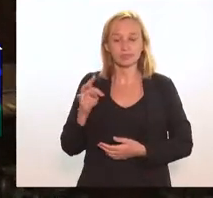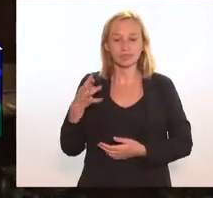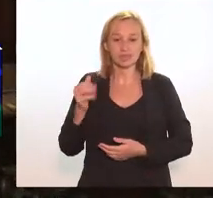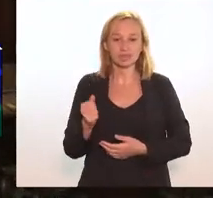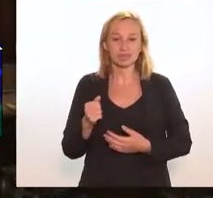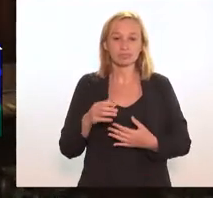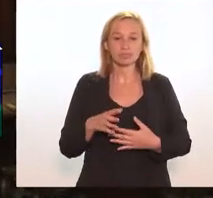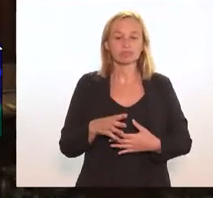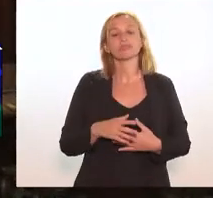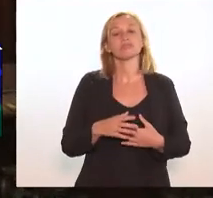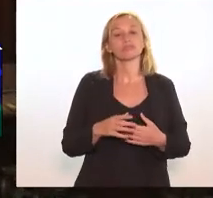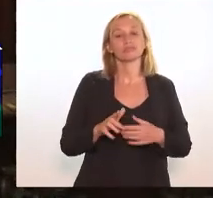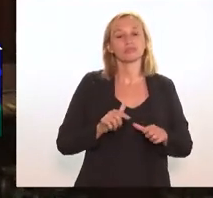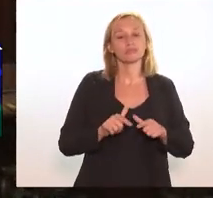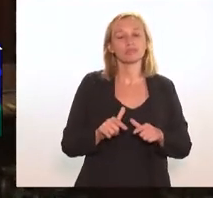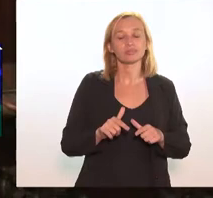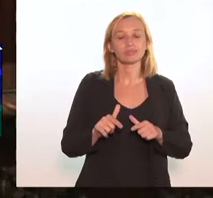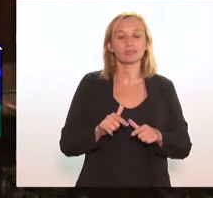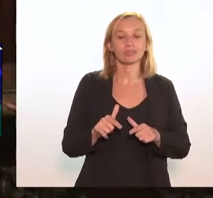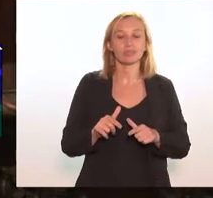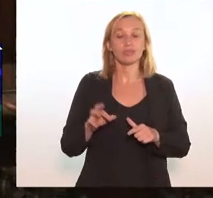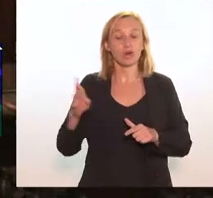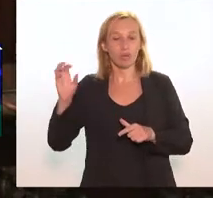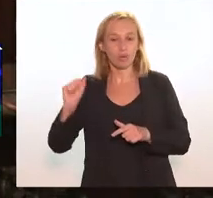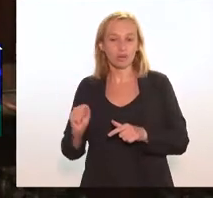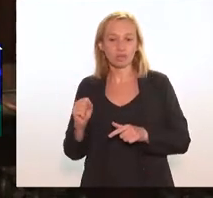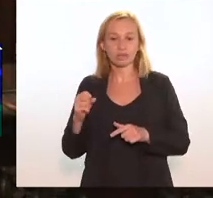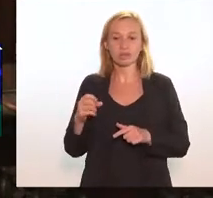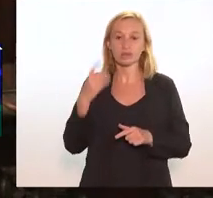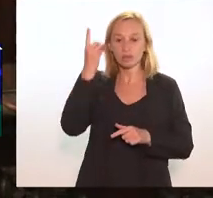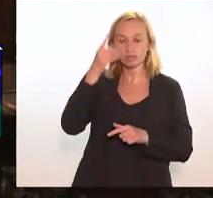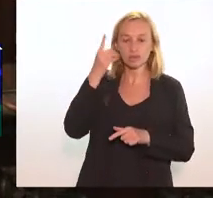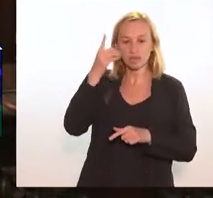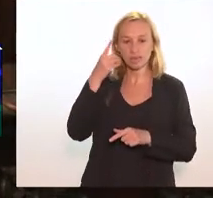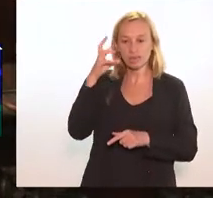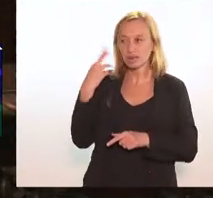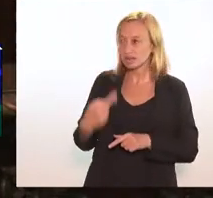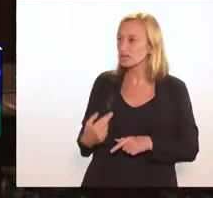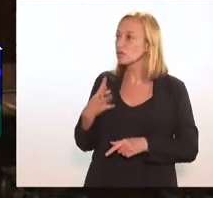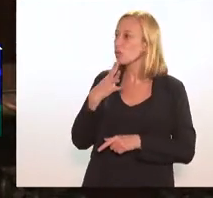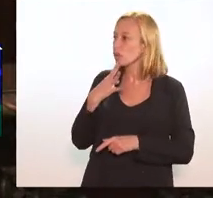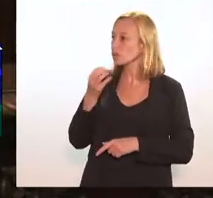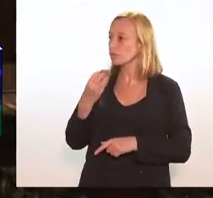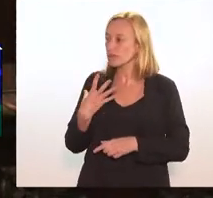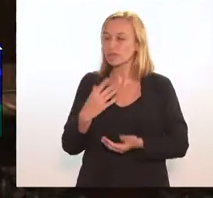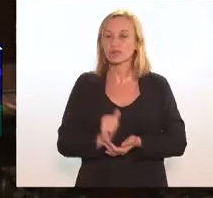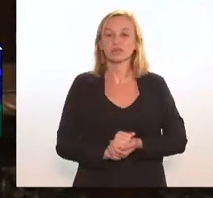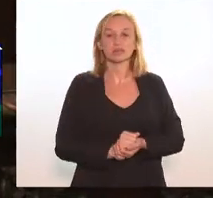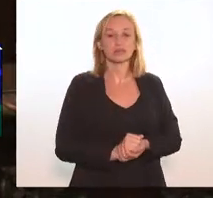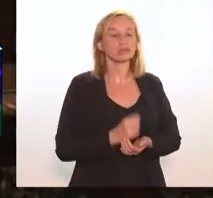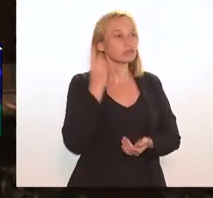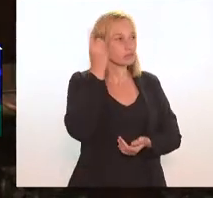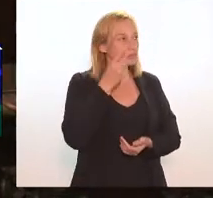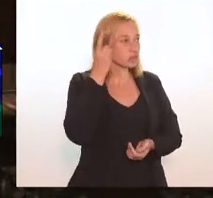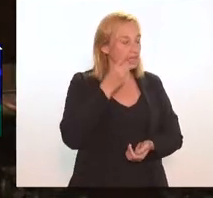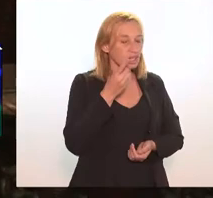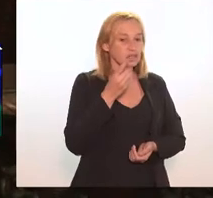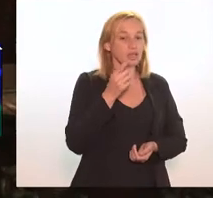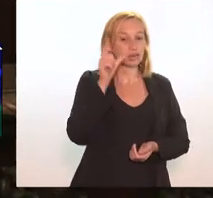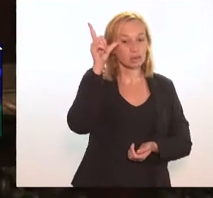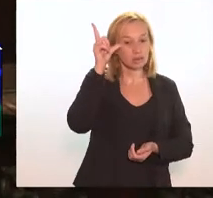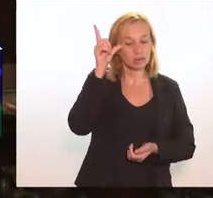UESO. E ao UESO, deputada Renata, que conhece bem, ao UESO, provavelmente, deputada Lucinha,